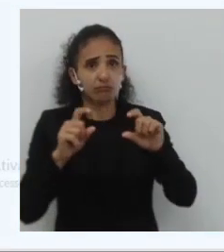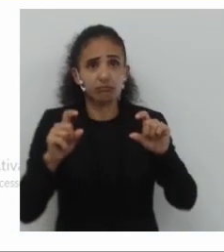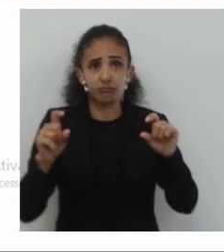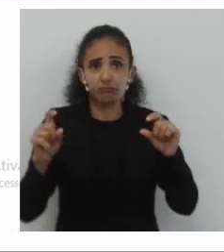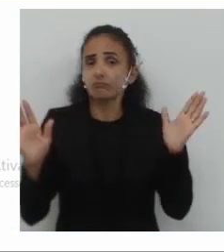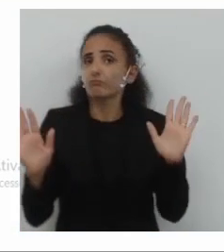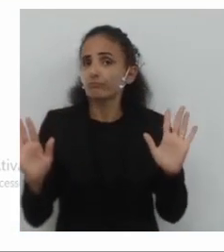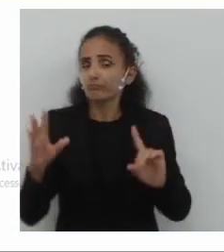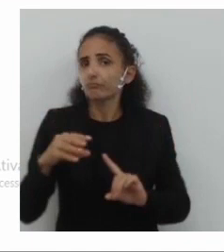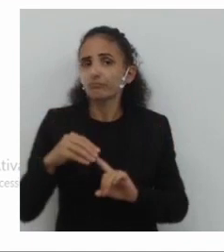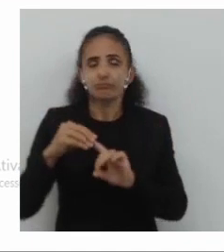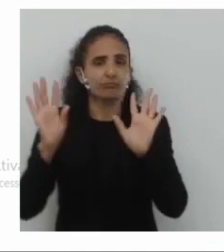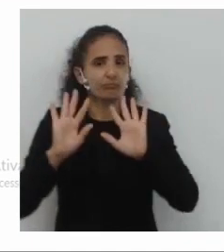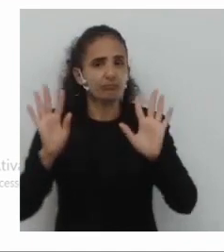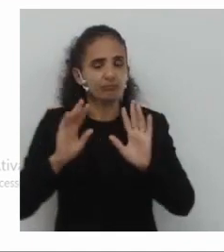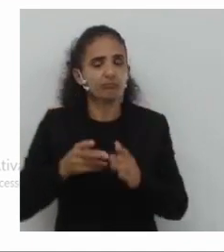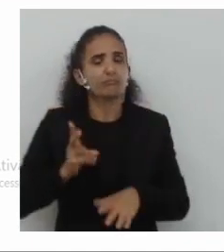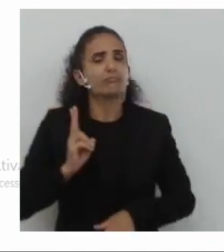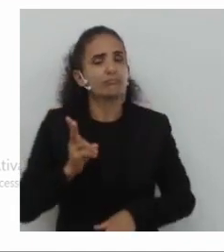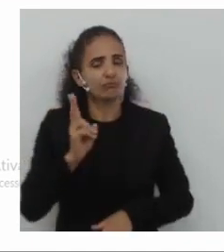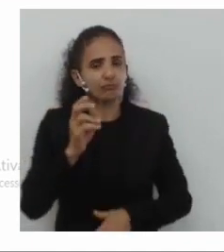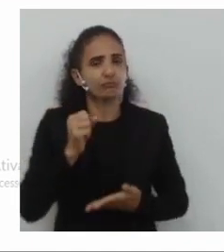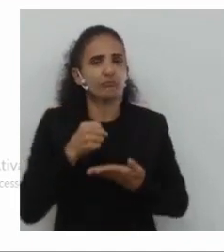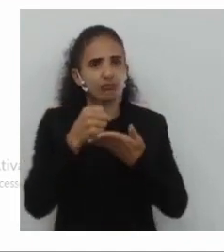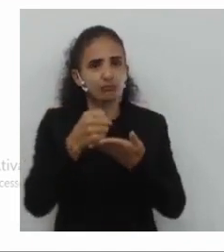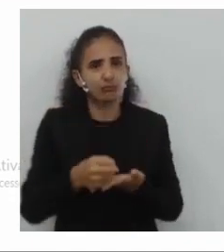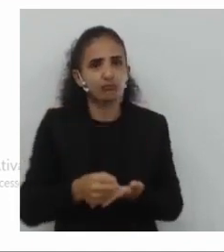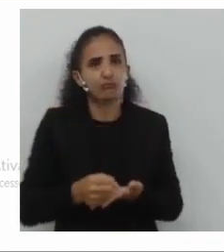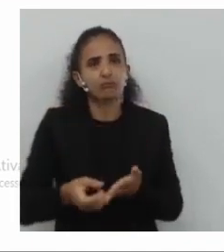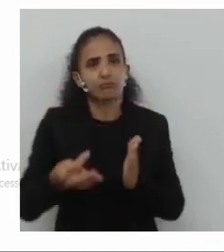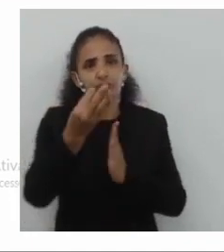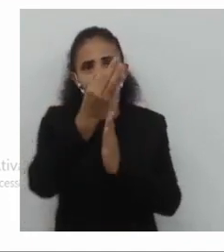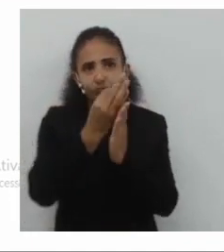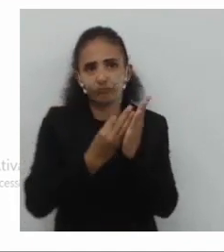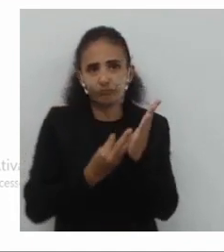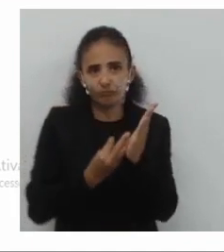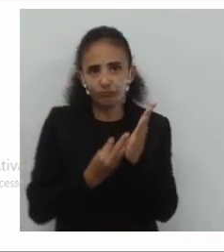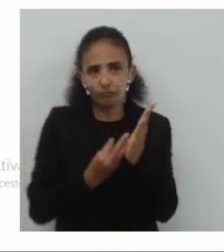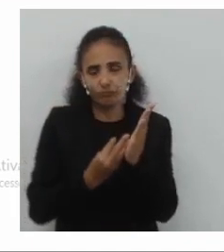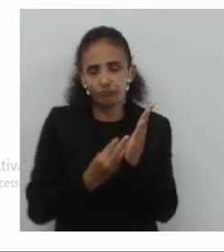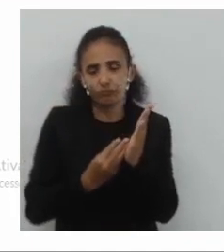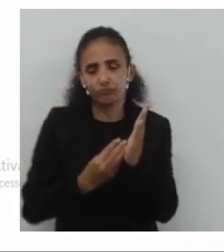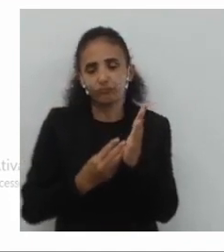expressões. Não são as únicas, elas podem ajudar. Por exemplo, no texto